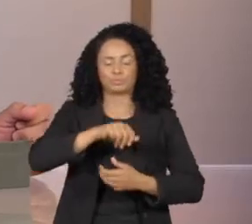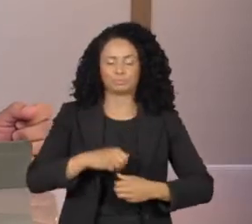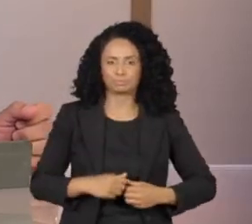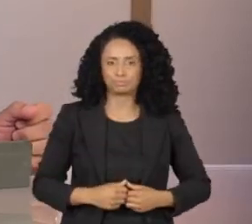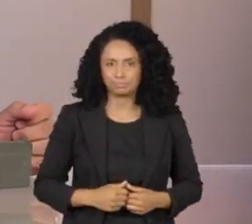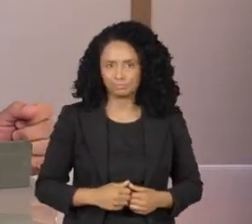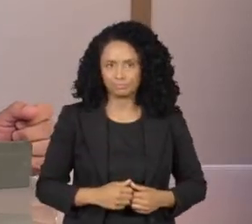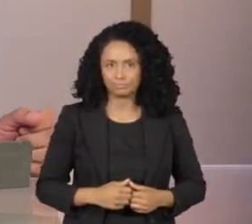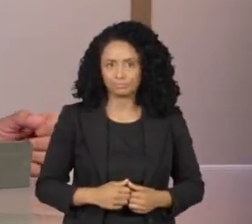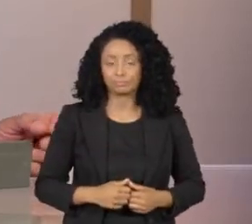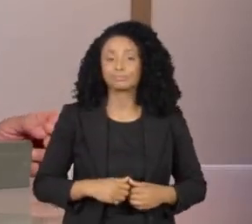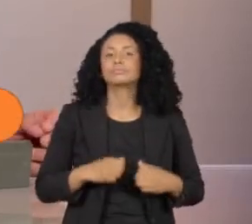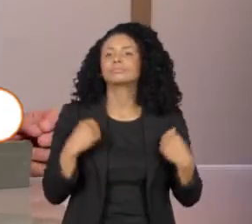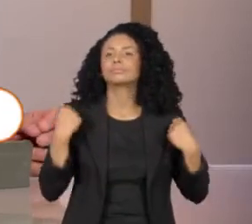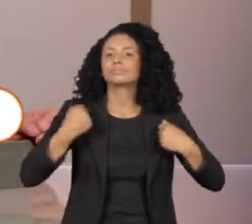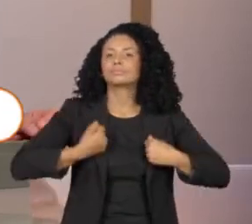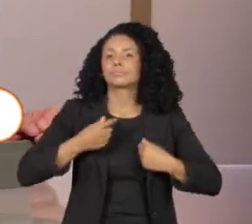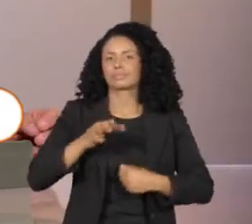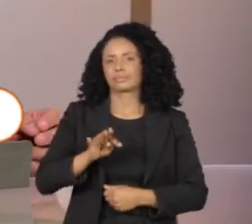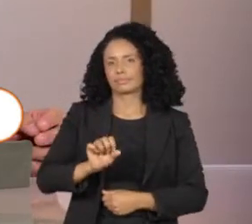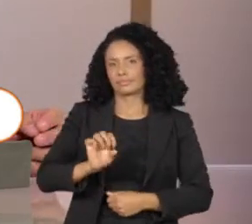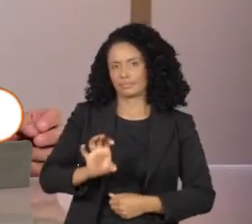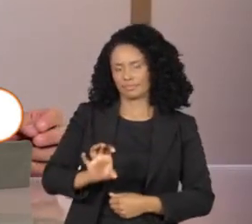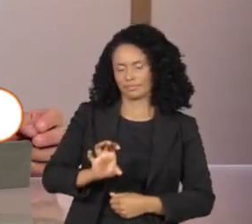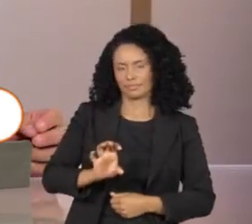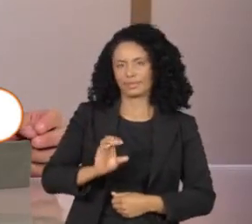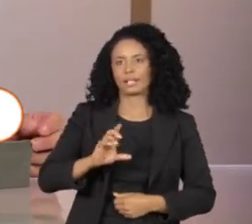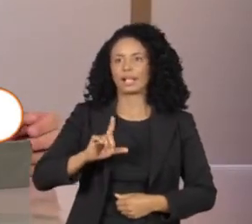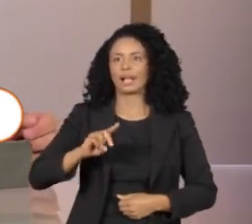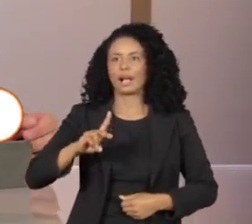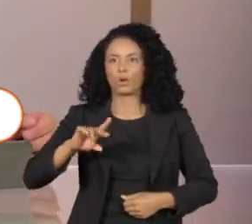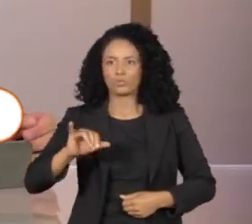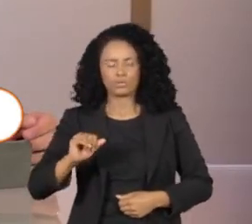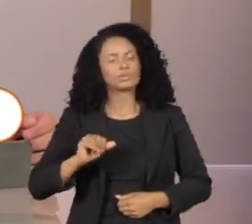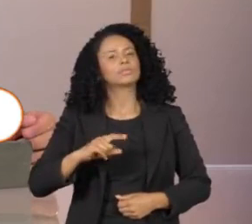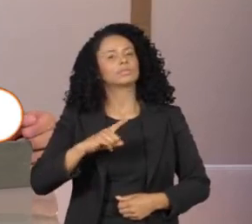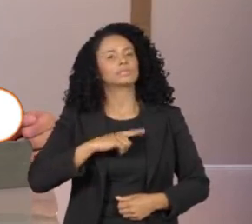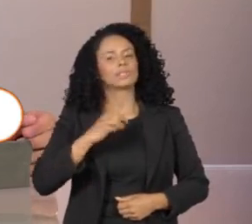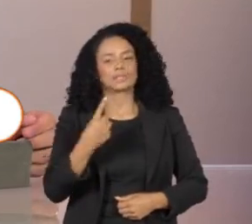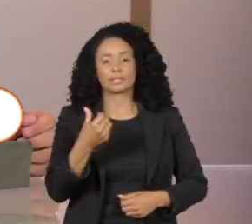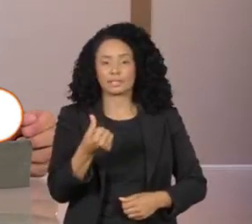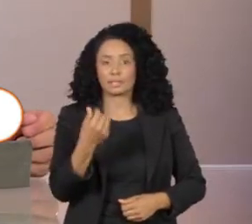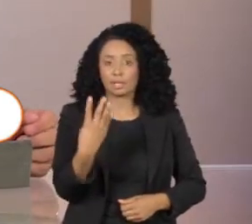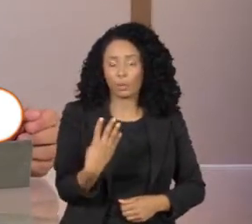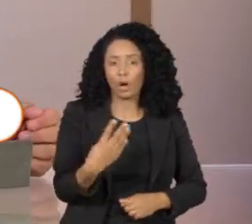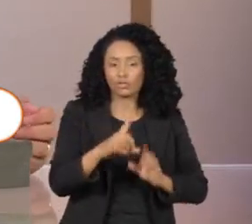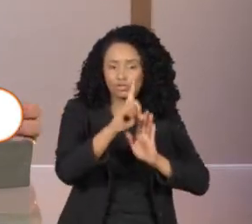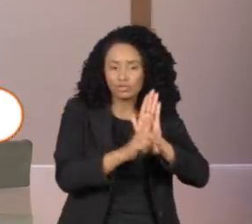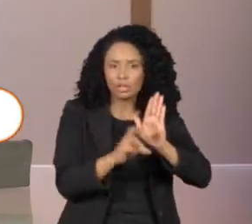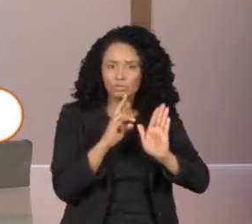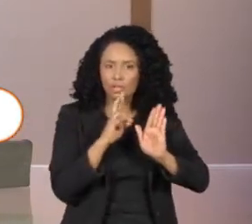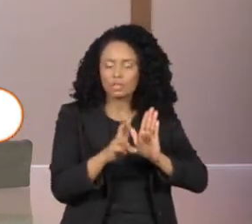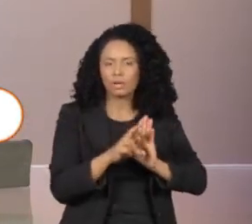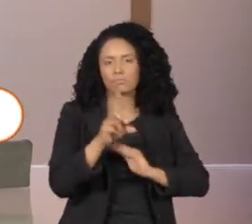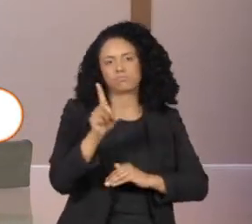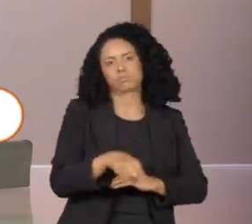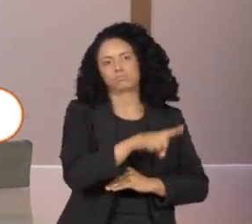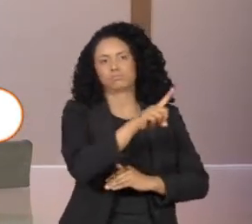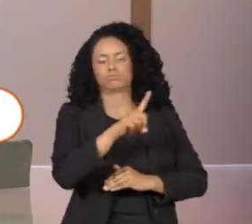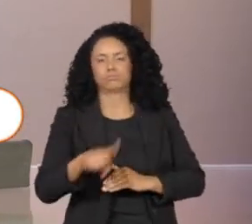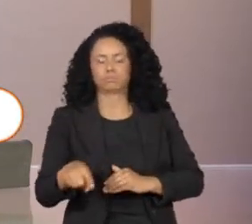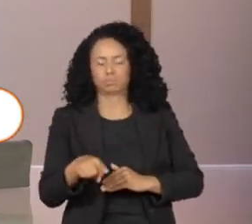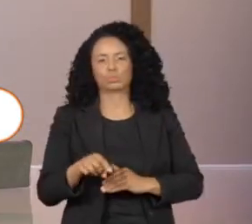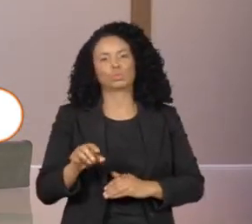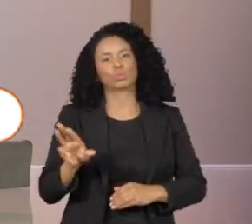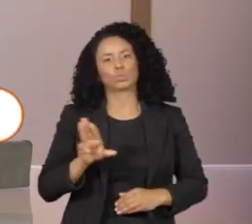Ministra Maria Cláudia Buchianeri, do TSE, suspendeu 164 direitos de resposta na TV que tinham sido concedidos